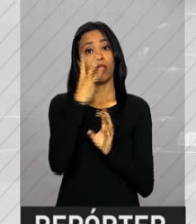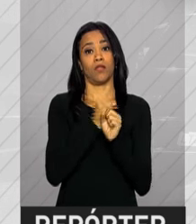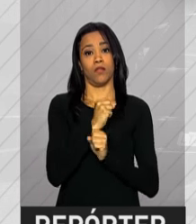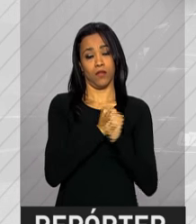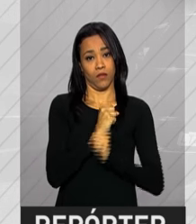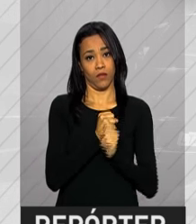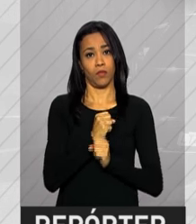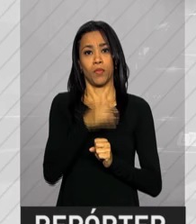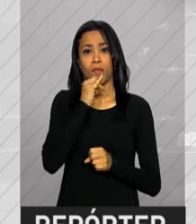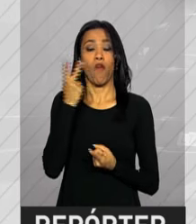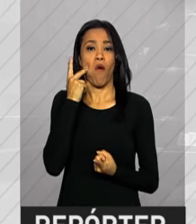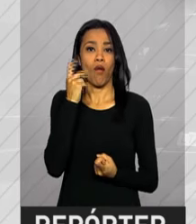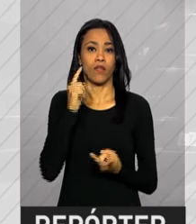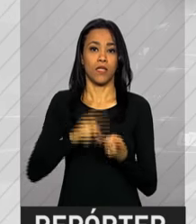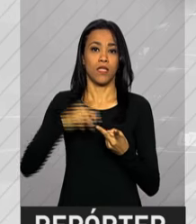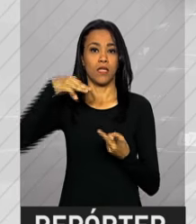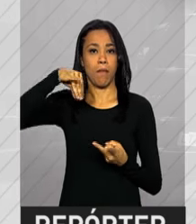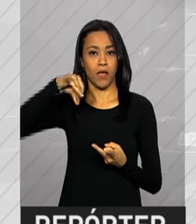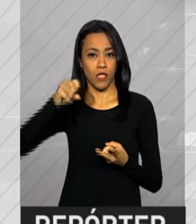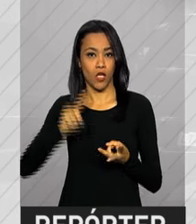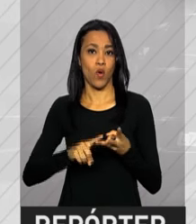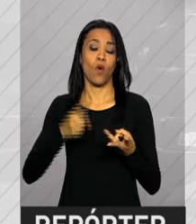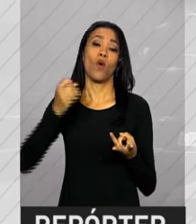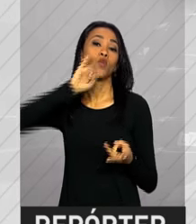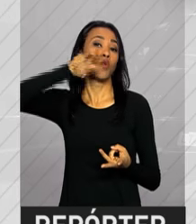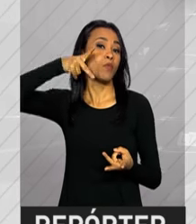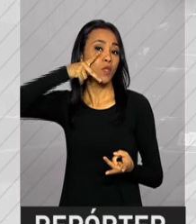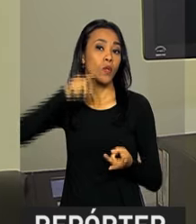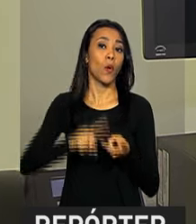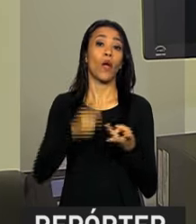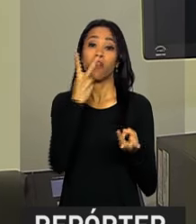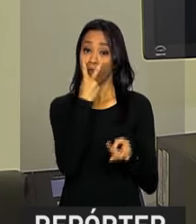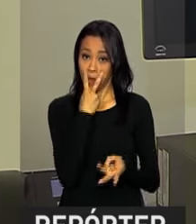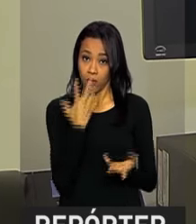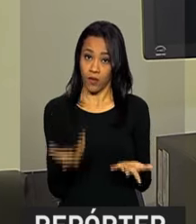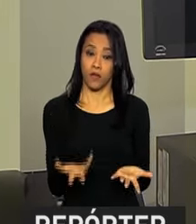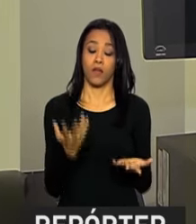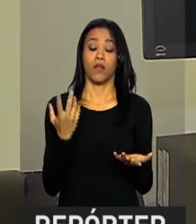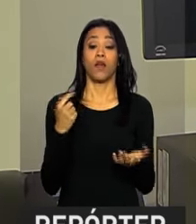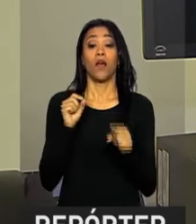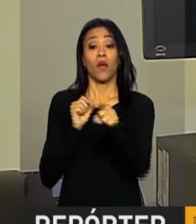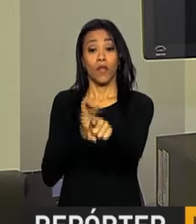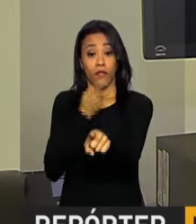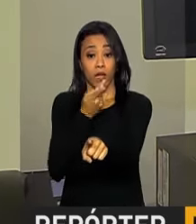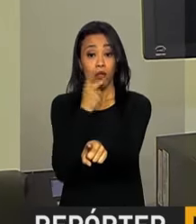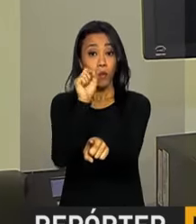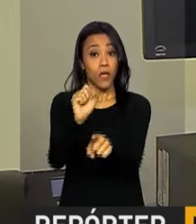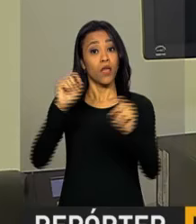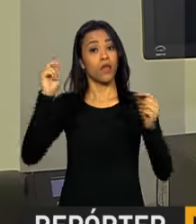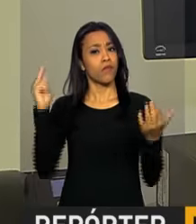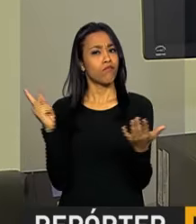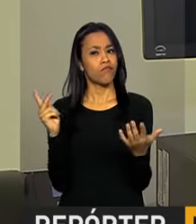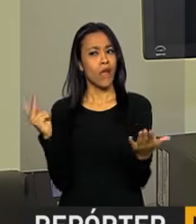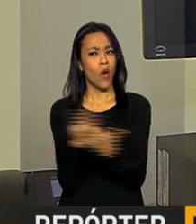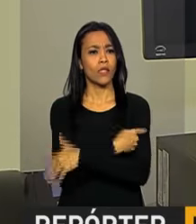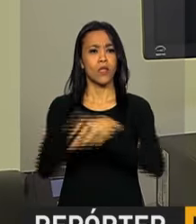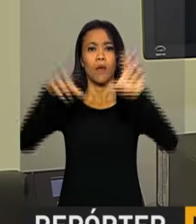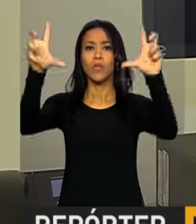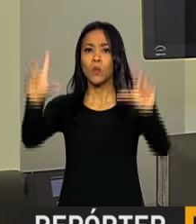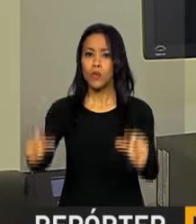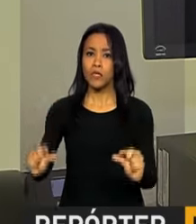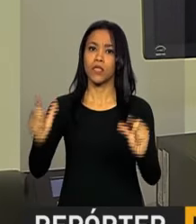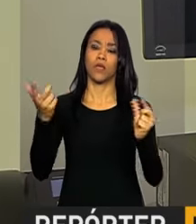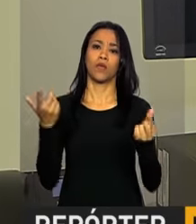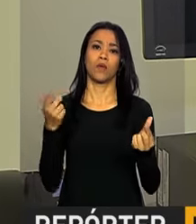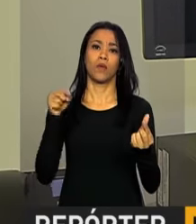3 anos. Fortaleza, Maceió, João Pessoa e Vitória. O que a gente está observando é uma redução na mortalidade